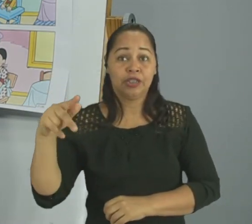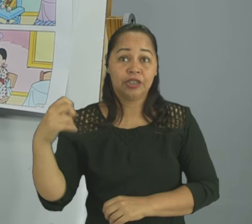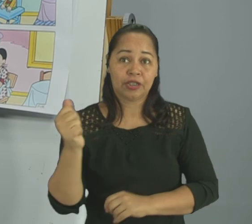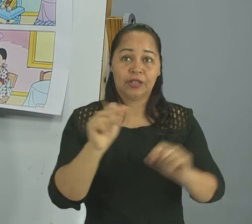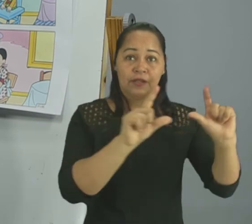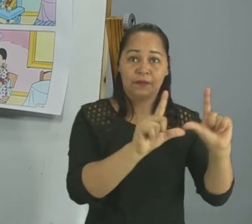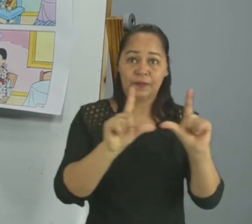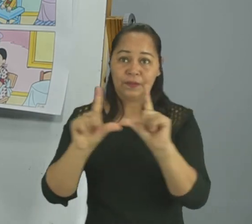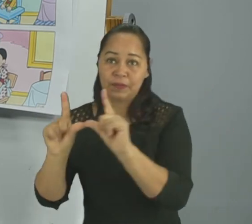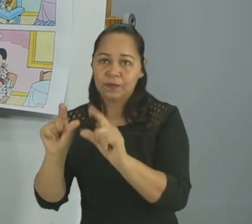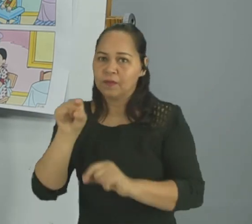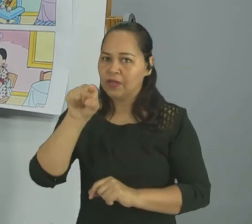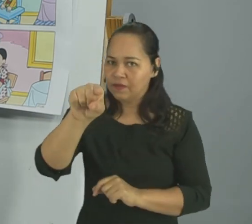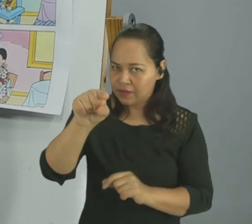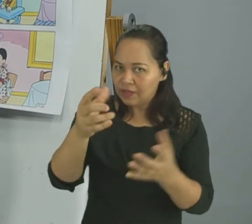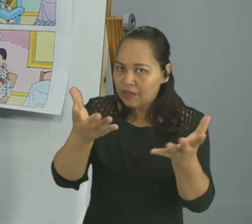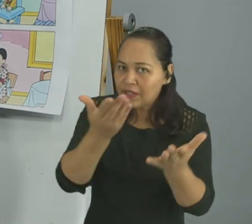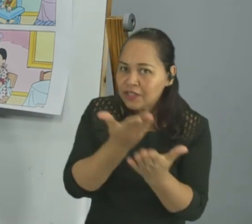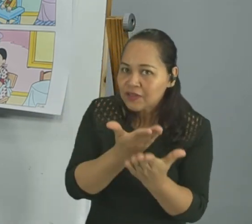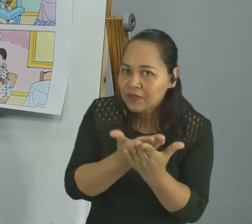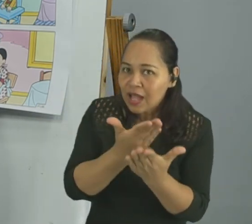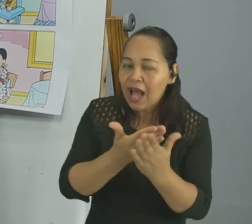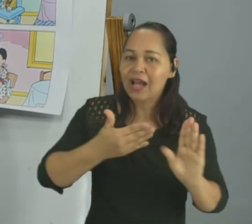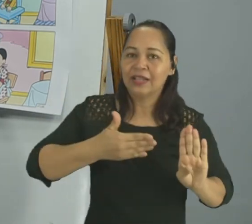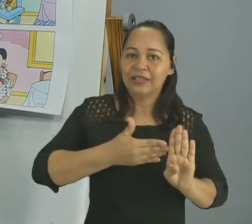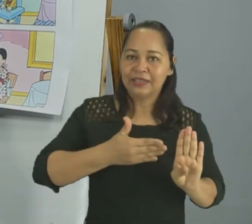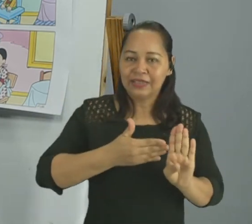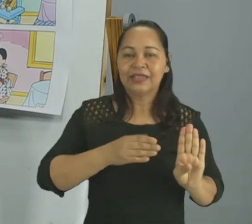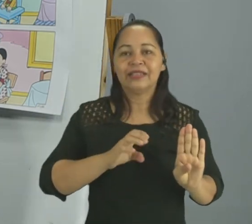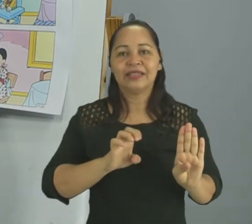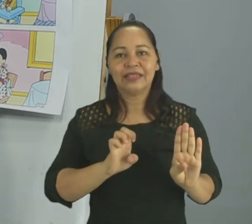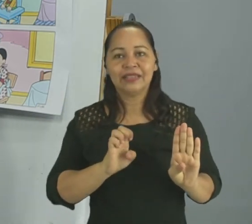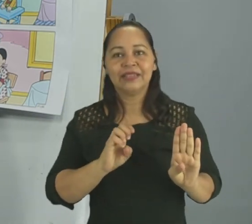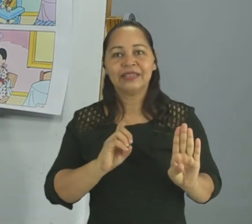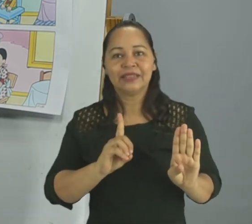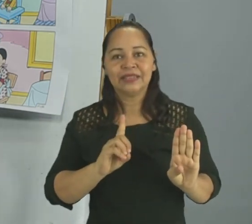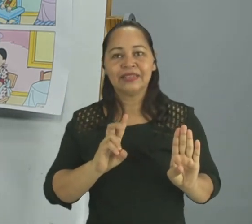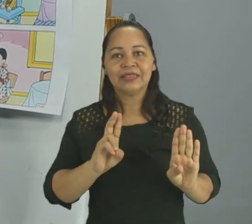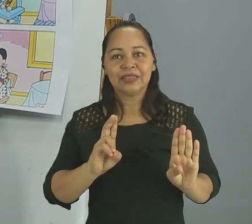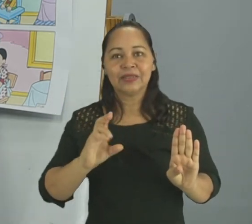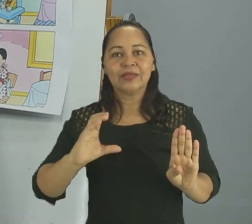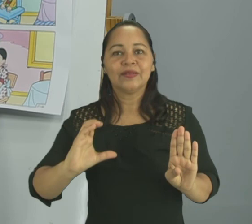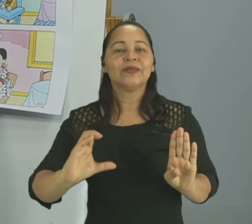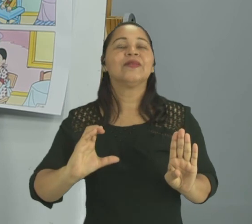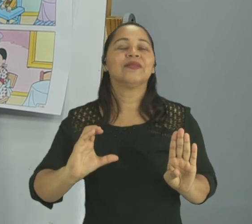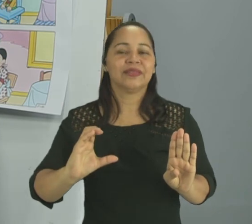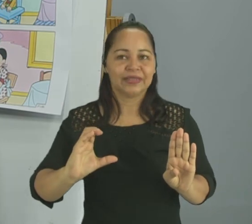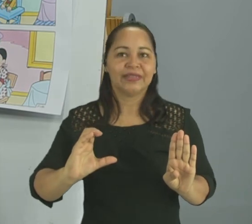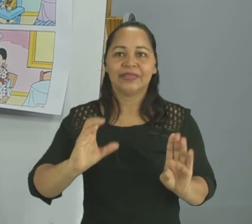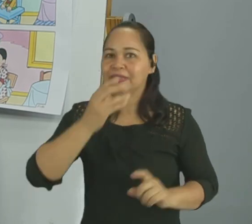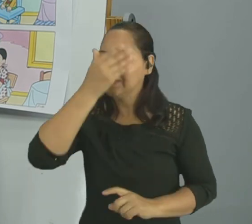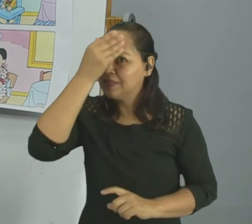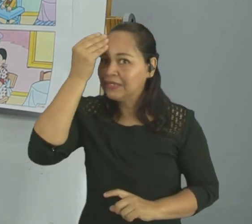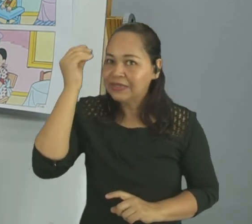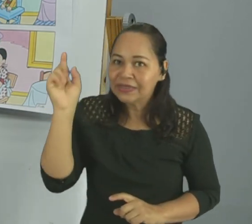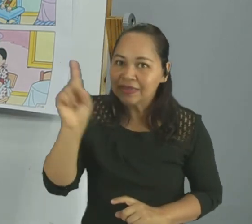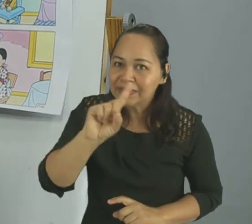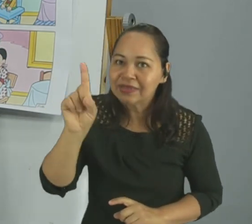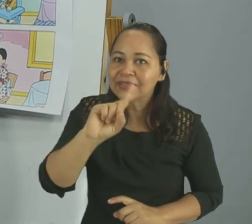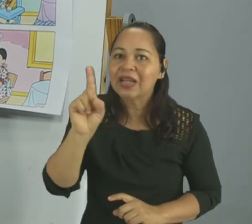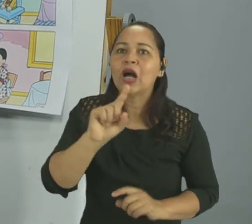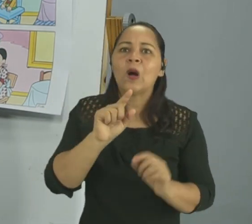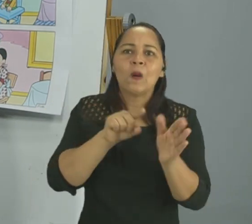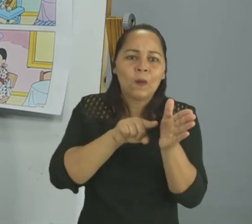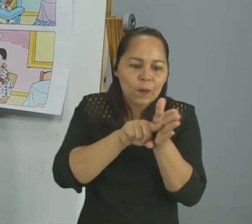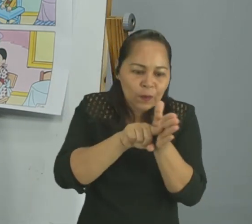tirinha. E para você acessar essa e outras aulas, ou rever essa aula, não esqueça, tá aparecendo aí na